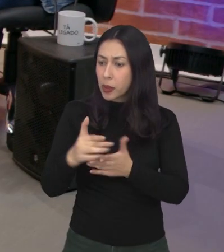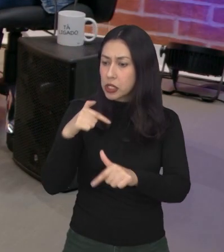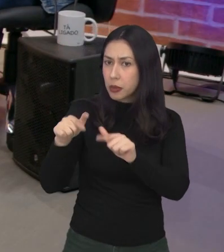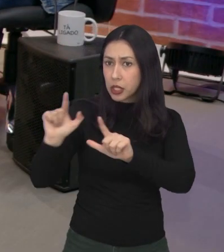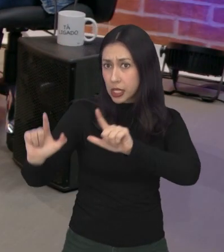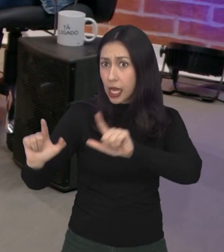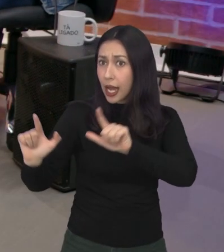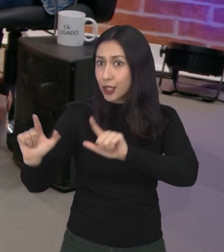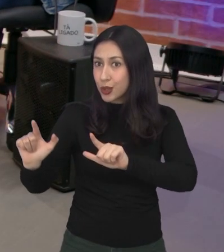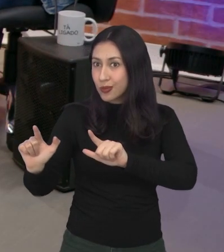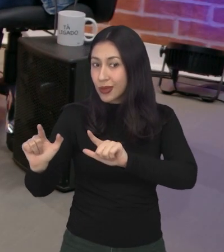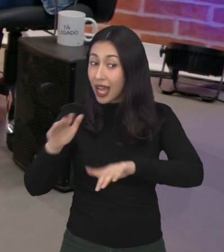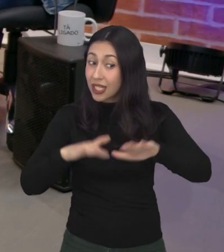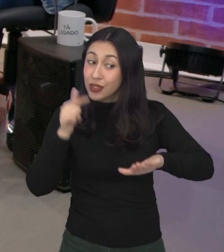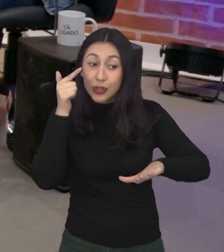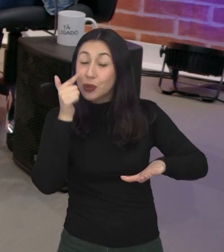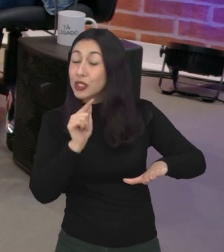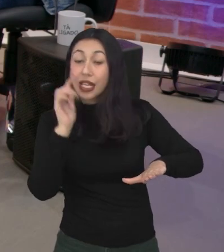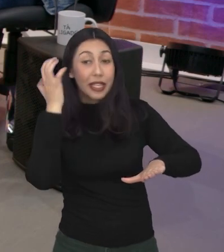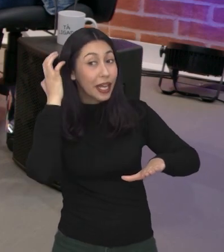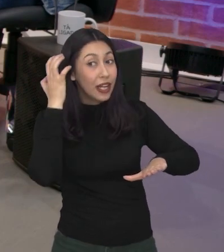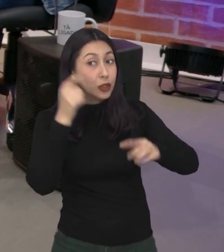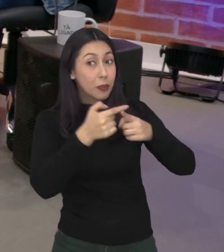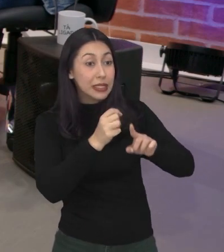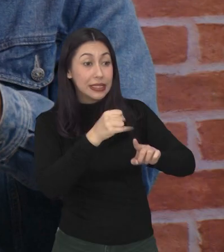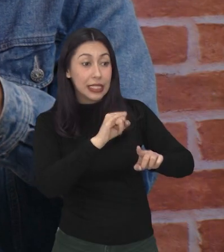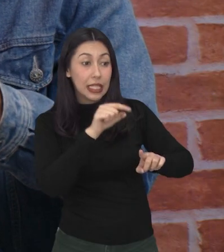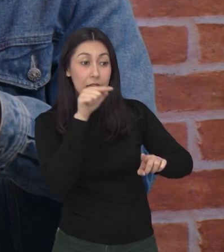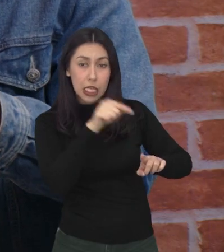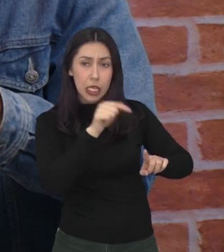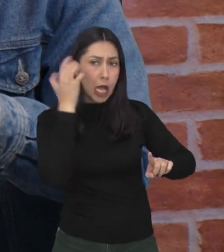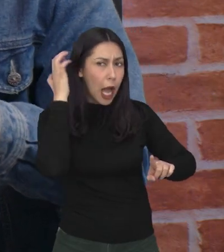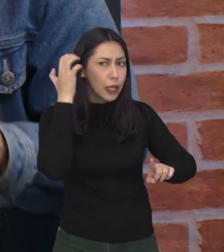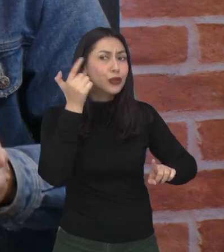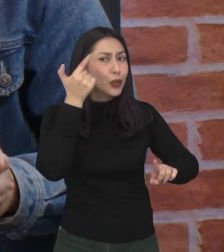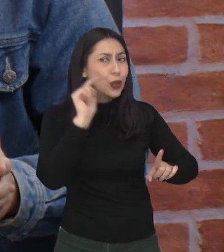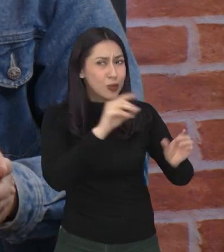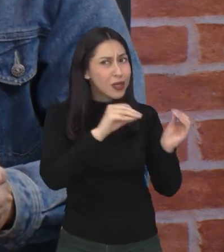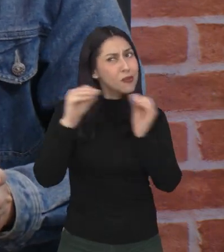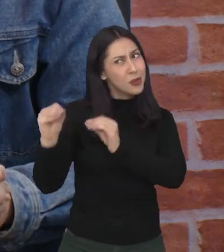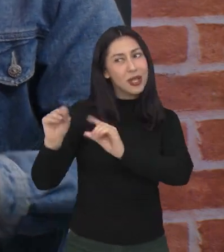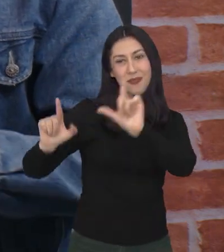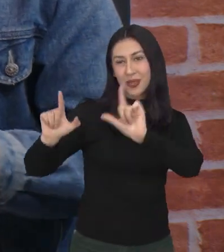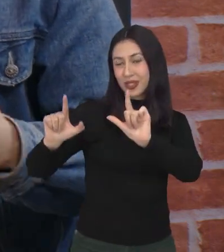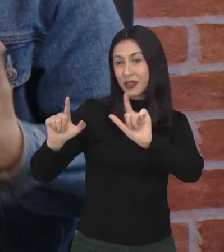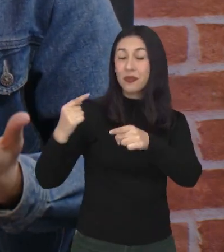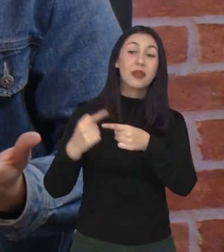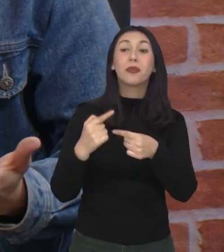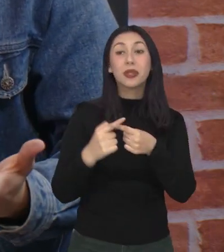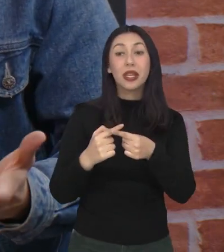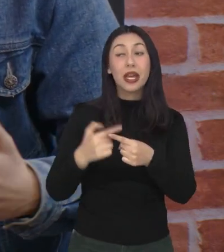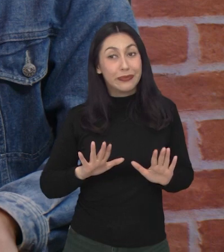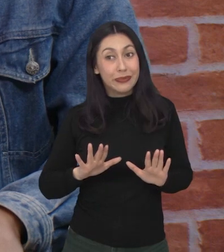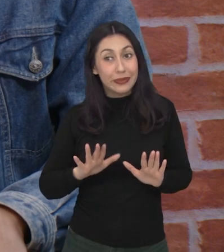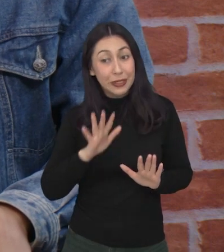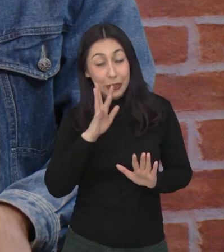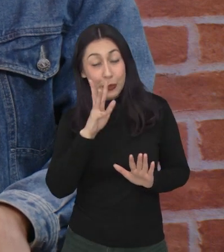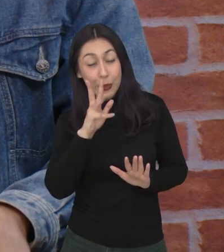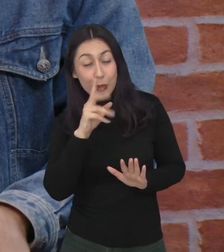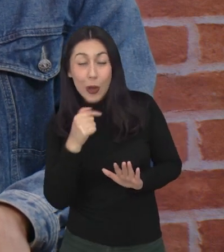ela ficar feliz que ela conheceu o personagem, isso é um respeito. Porque pra ela conheceu o